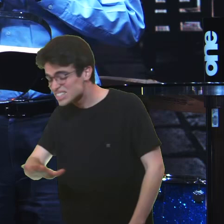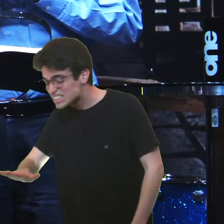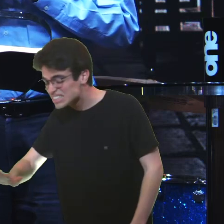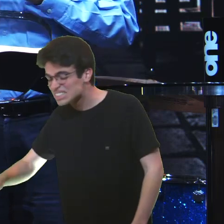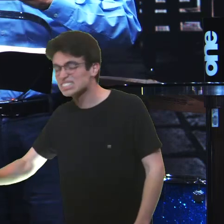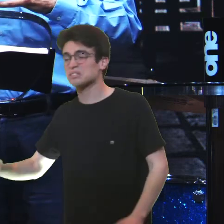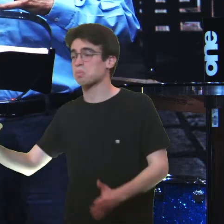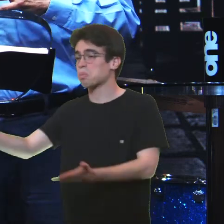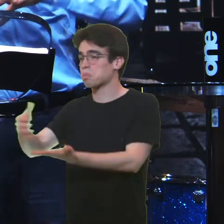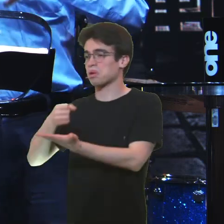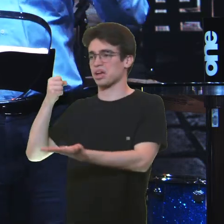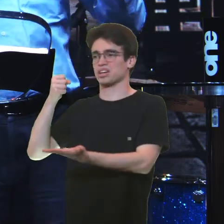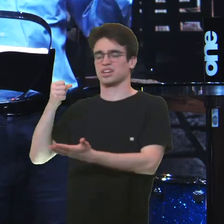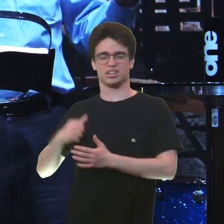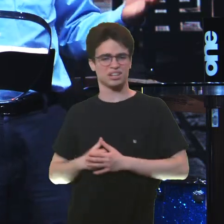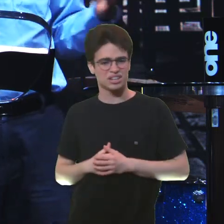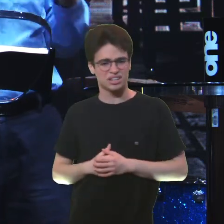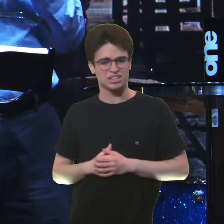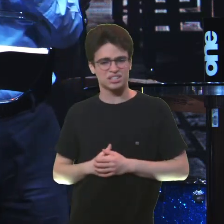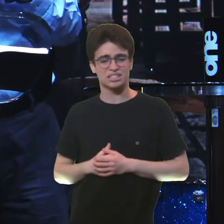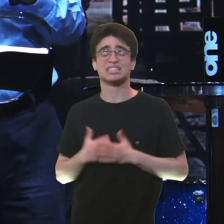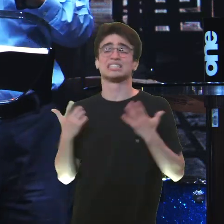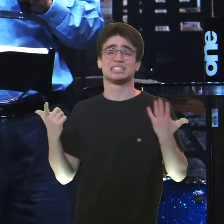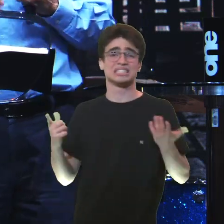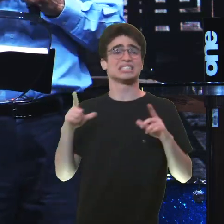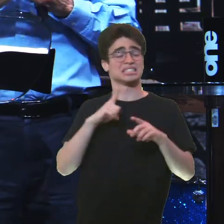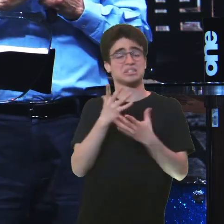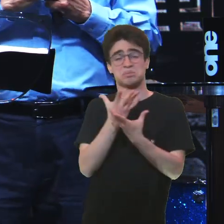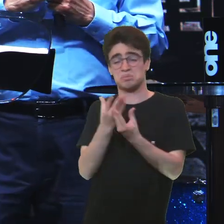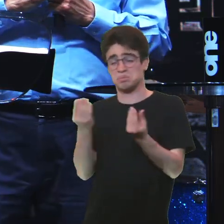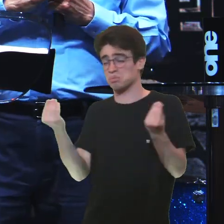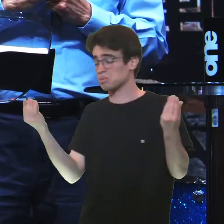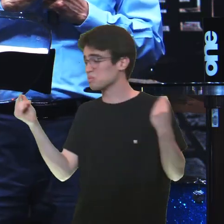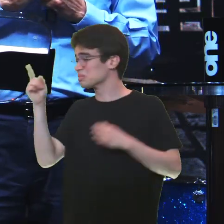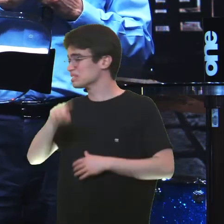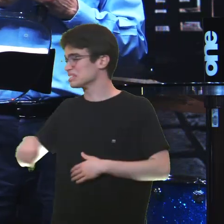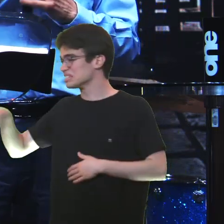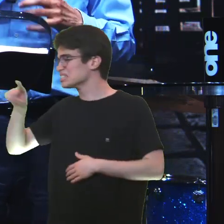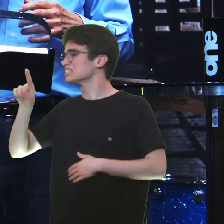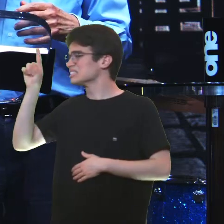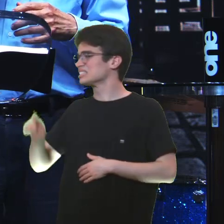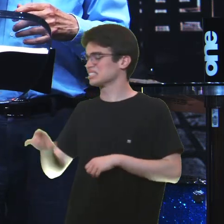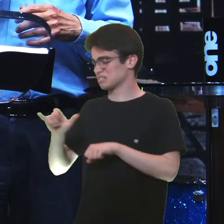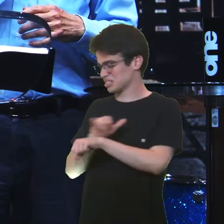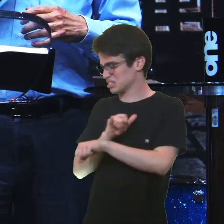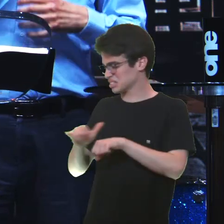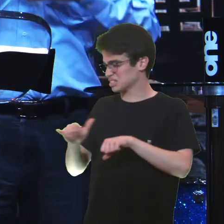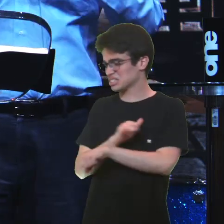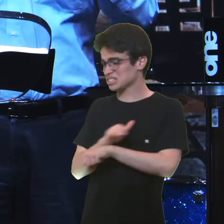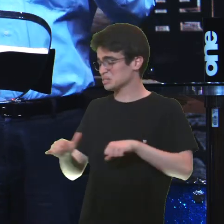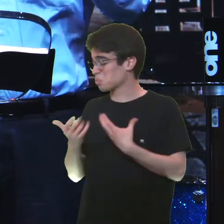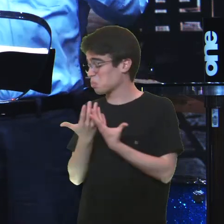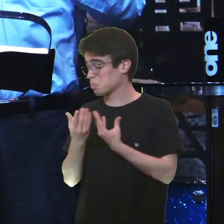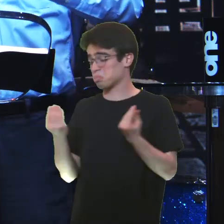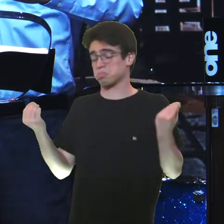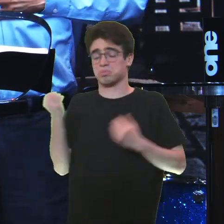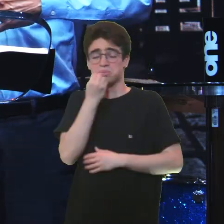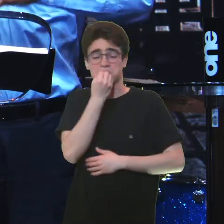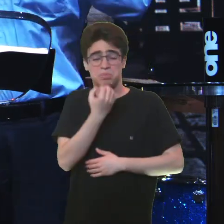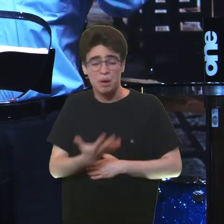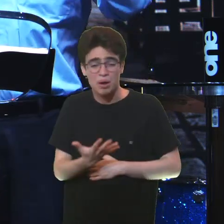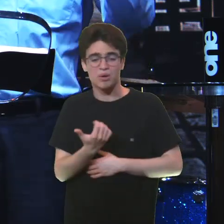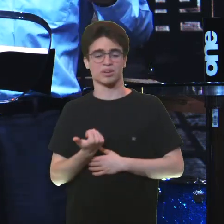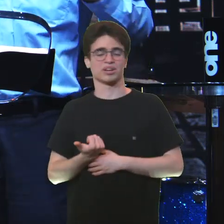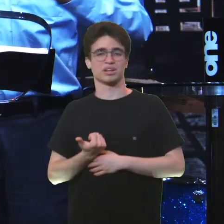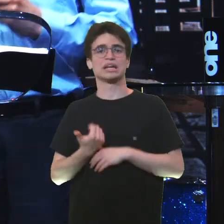crianças bem pequenininhas. y tienen mucho éxito en hacerlo. E eles fazem isso, eles são muito bem sucedidos ao fazer isso. Y la razón es porque hay